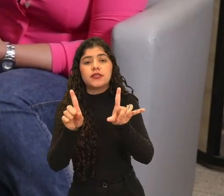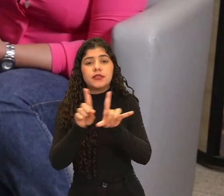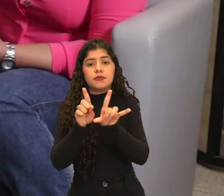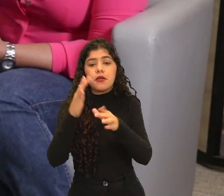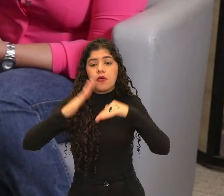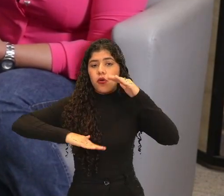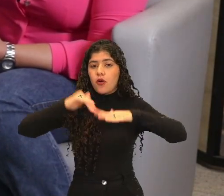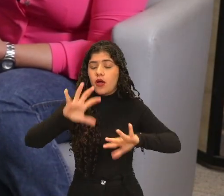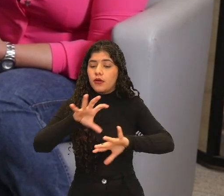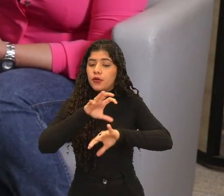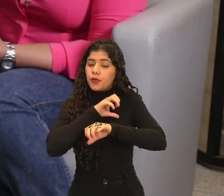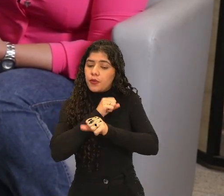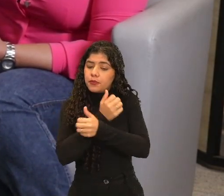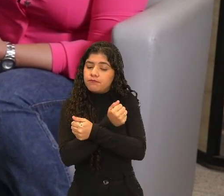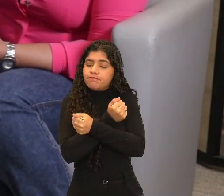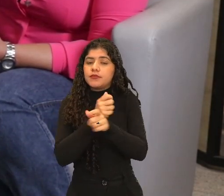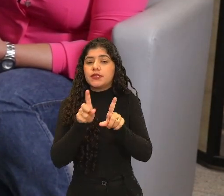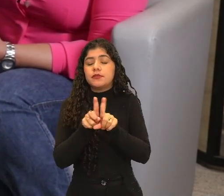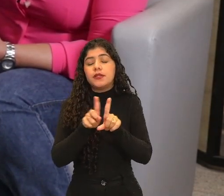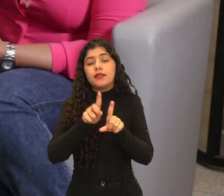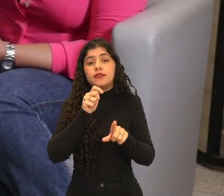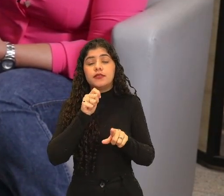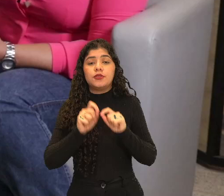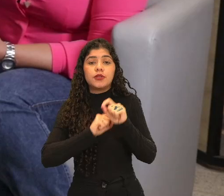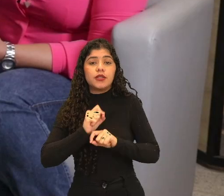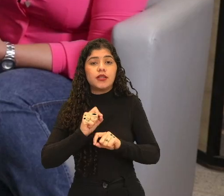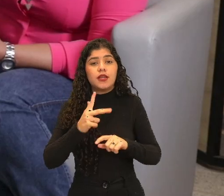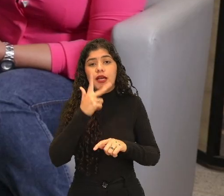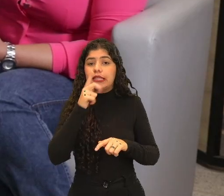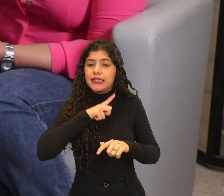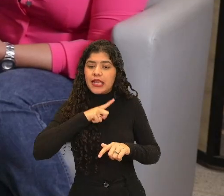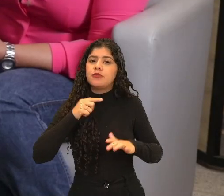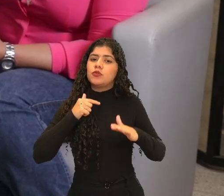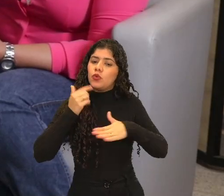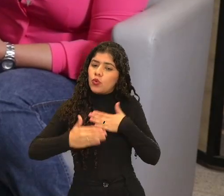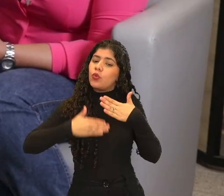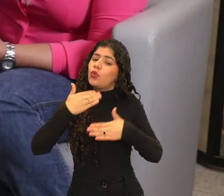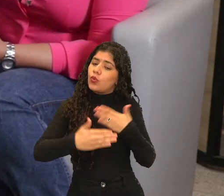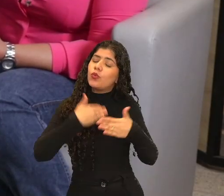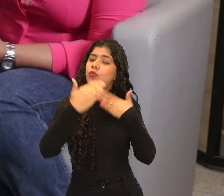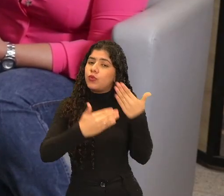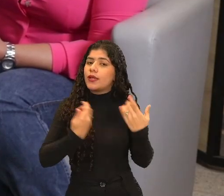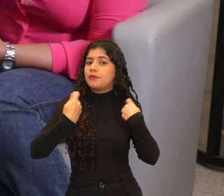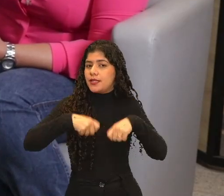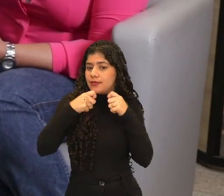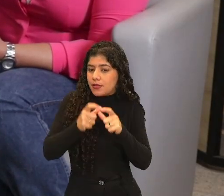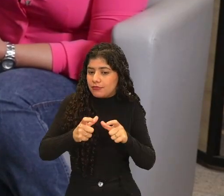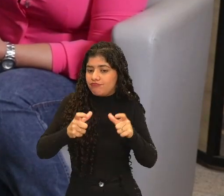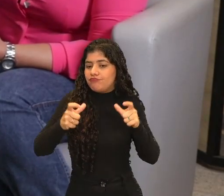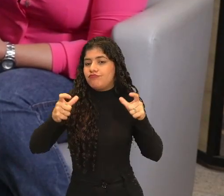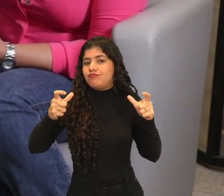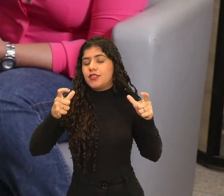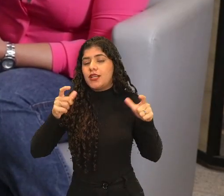tipo de acolhimento. Embora ainda, acho que tem muito a caminhar, né? A gente precisa ampliar o quadro